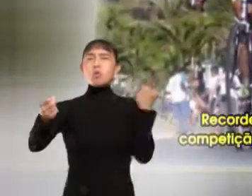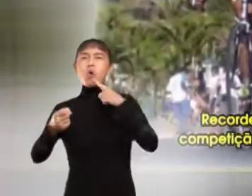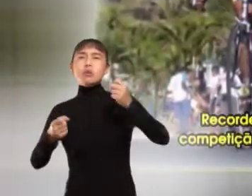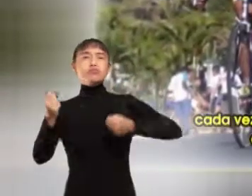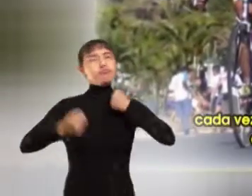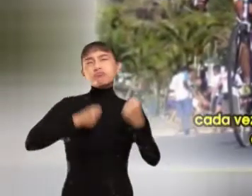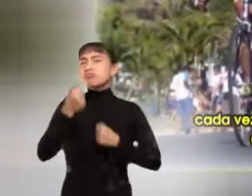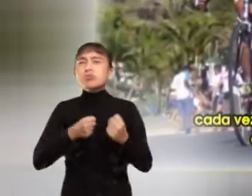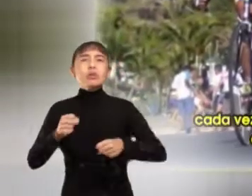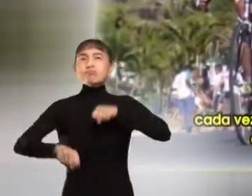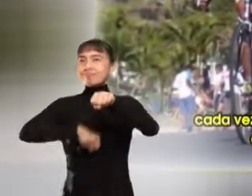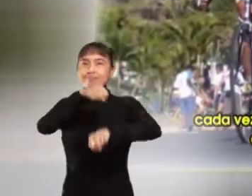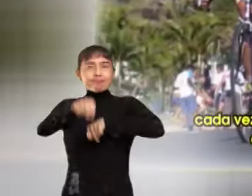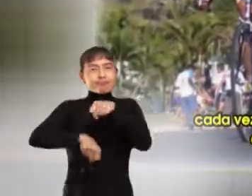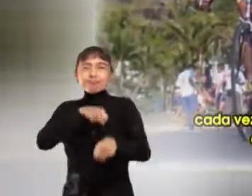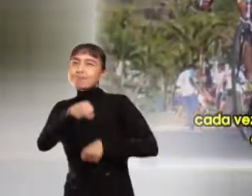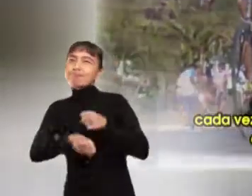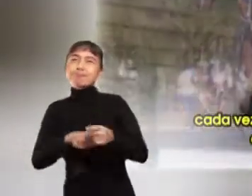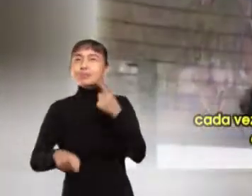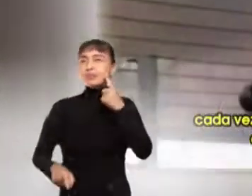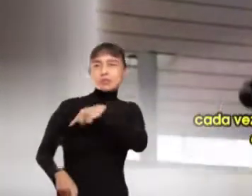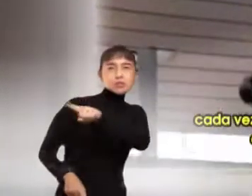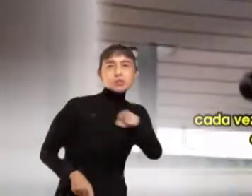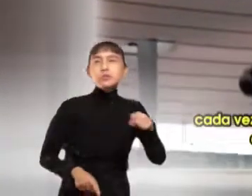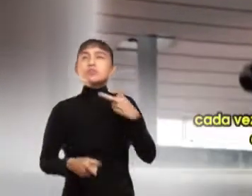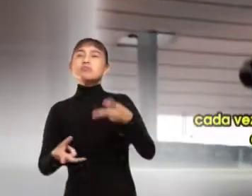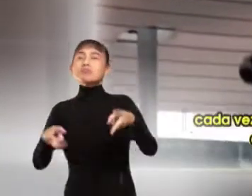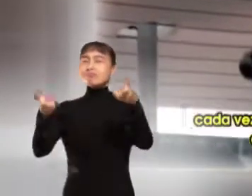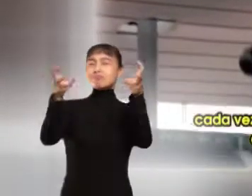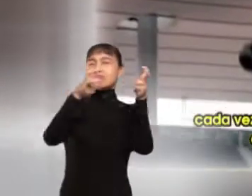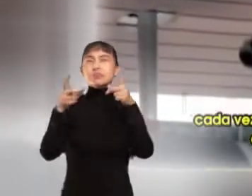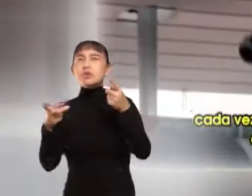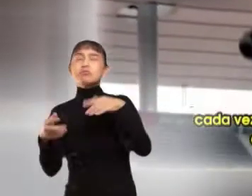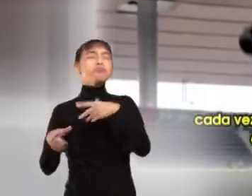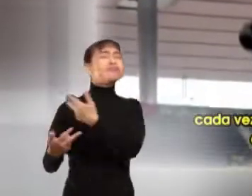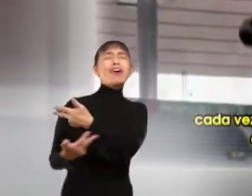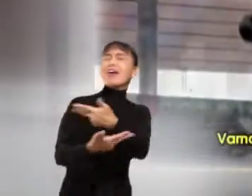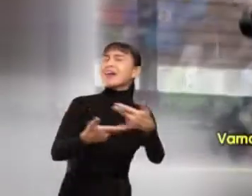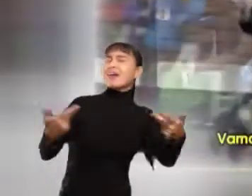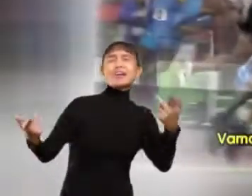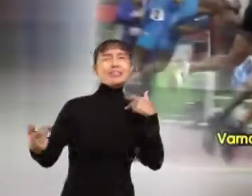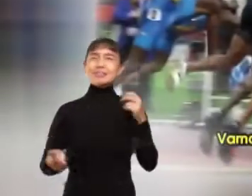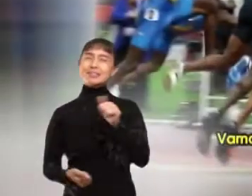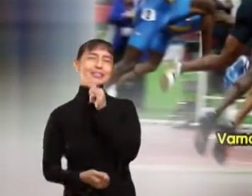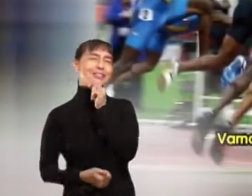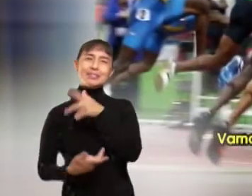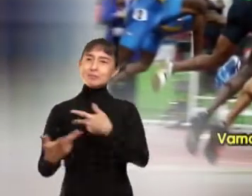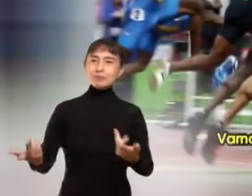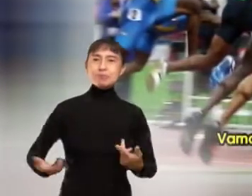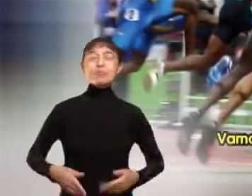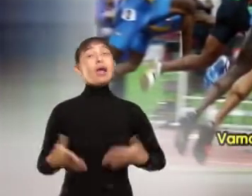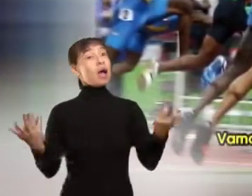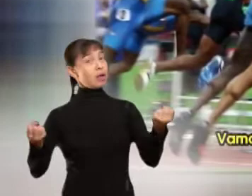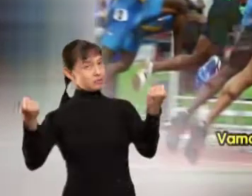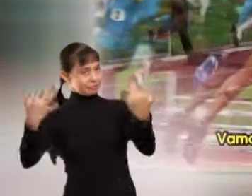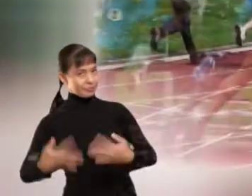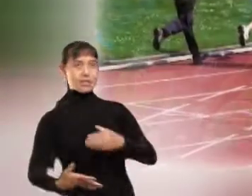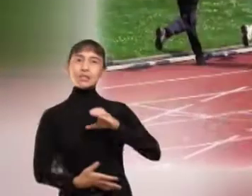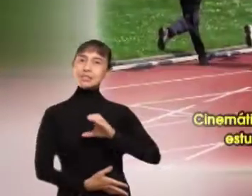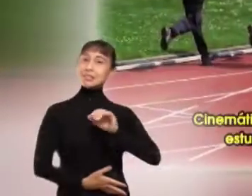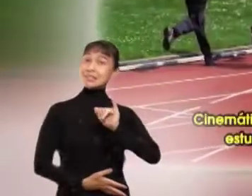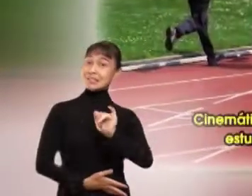uma performance cada vez mais arrojada e eficiente em vários setores. Vamos falar de cinemática.